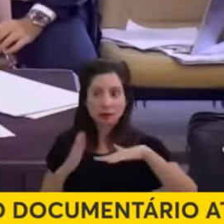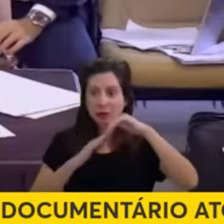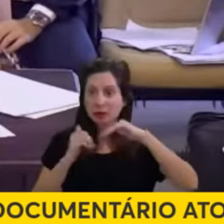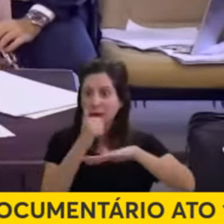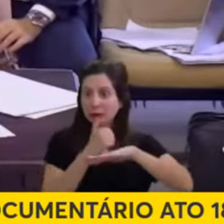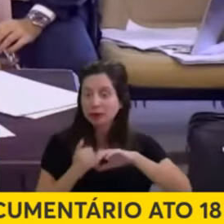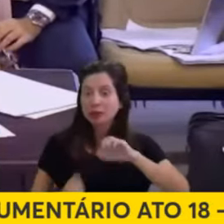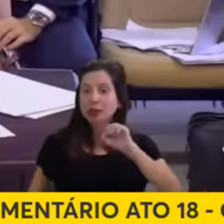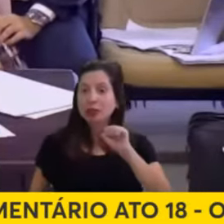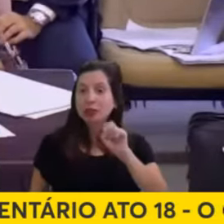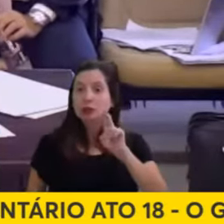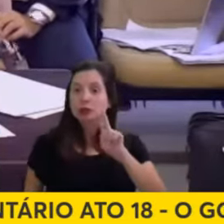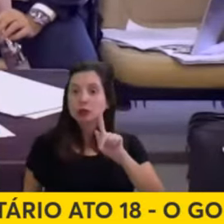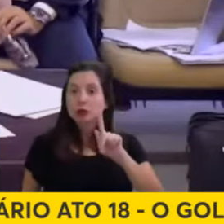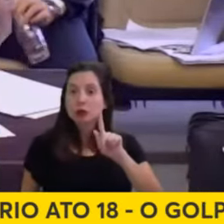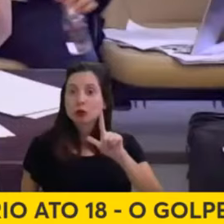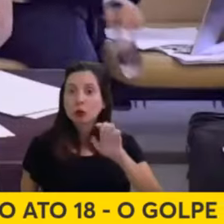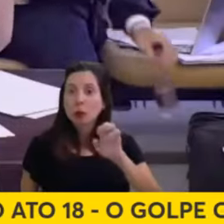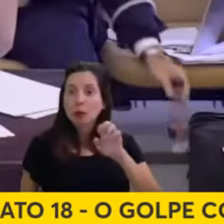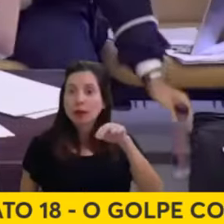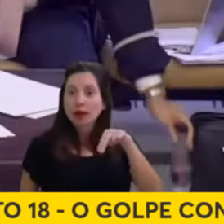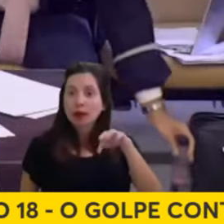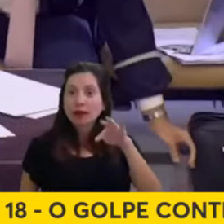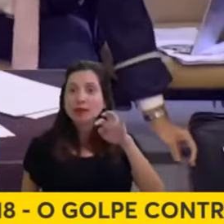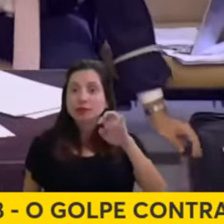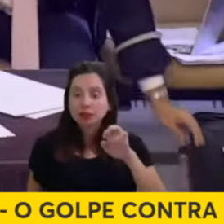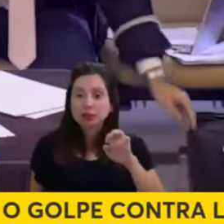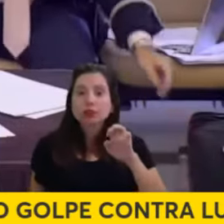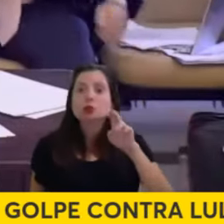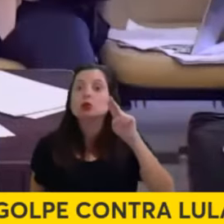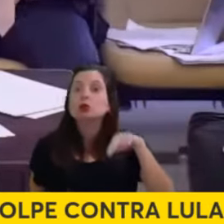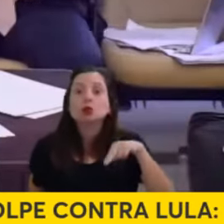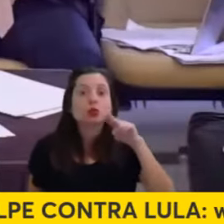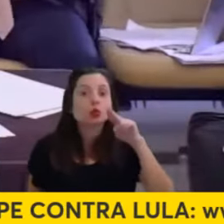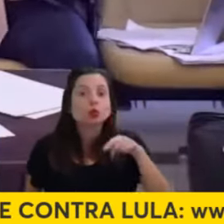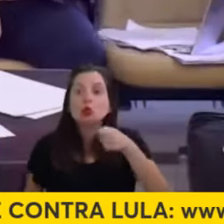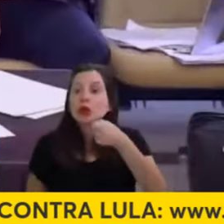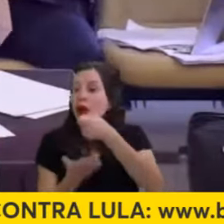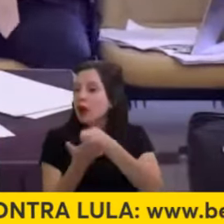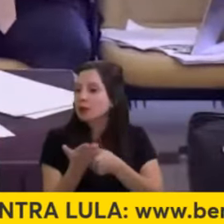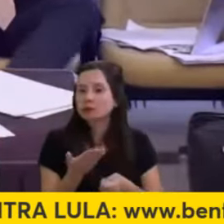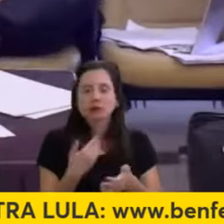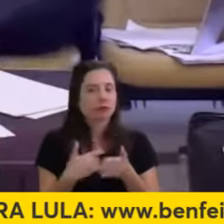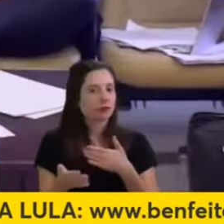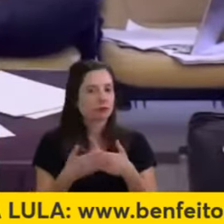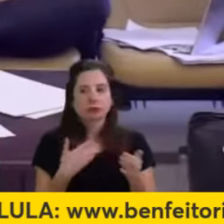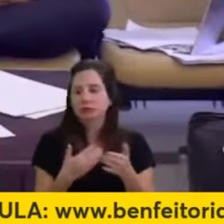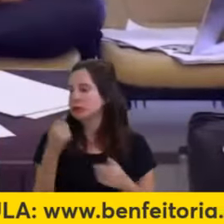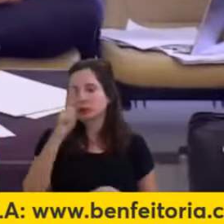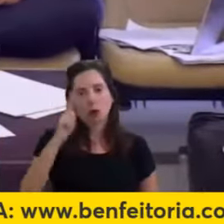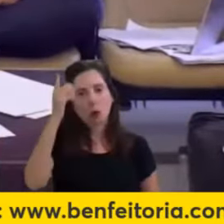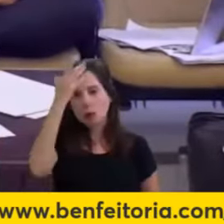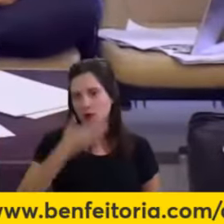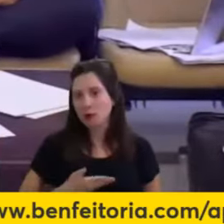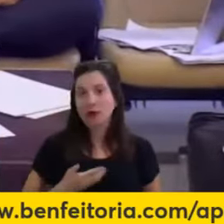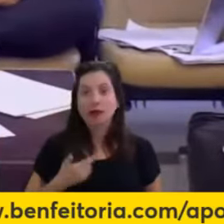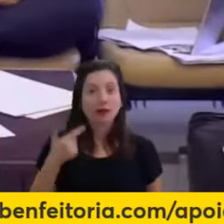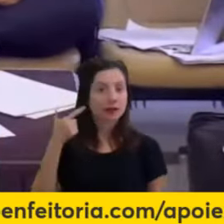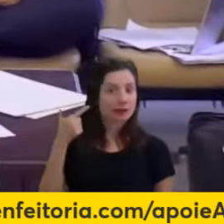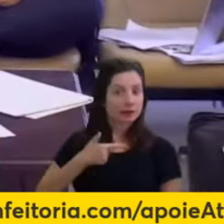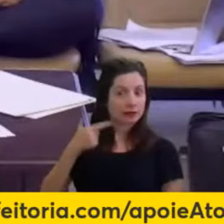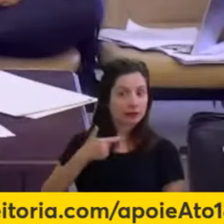nunca assinou como dr Bruno falou nunca assinou uma petição de Direito Eleitoral na carreira dele em qualquer Tribunal do Brasil pelo menos Não provou segundo